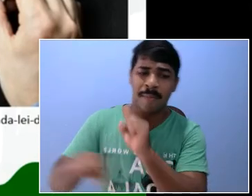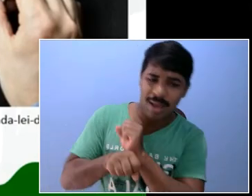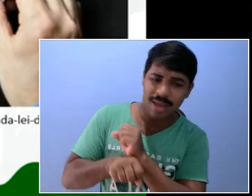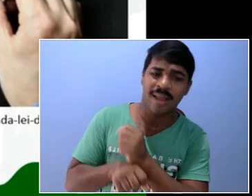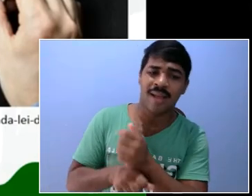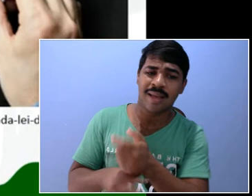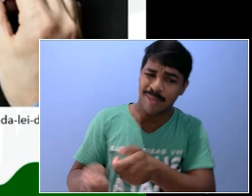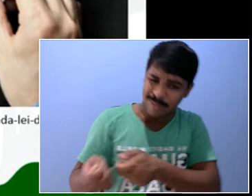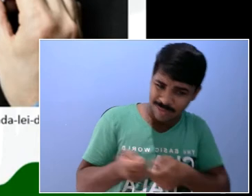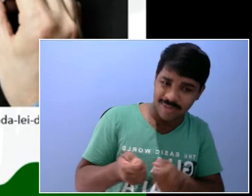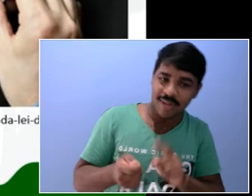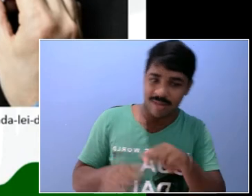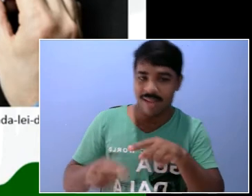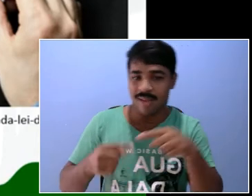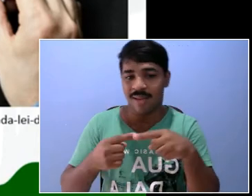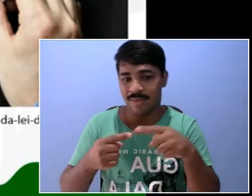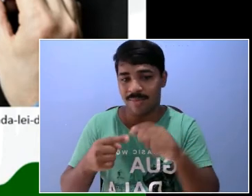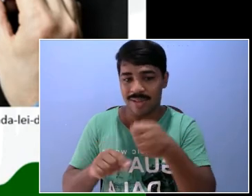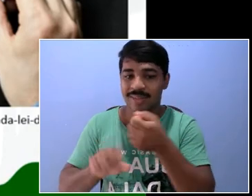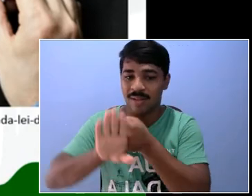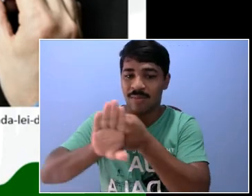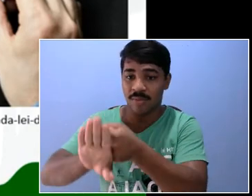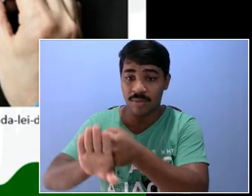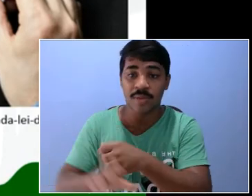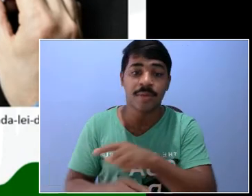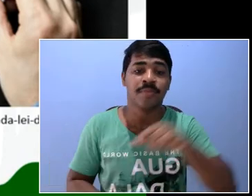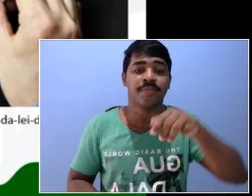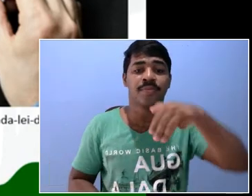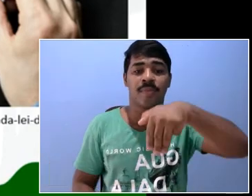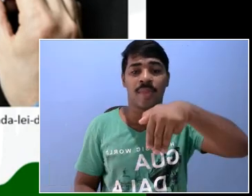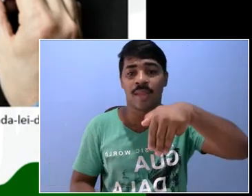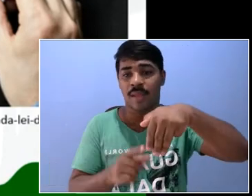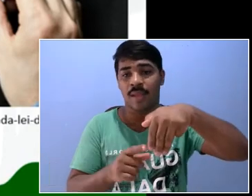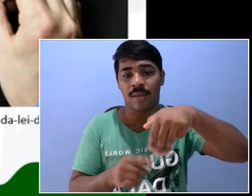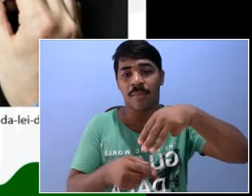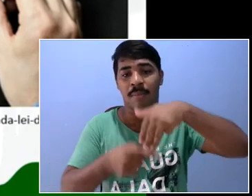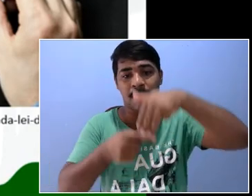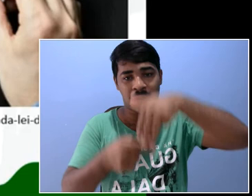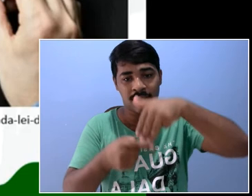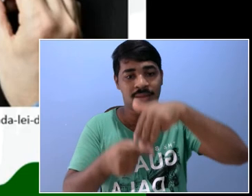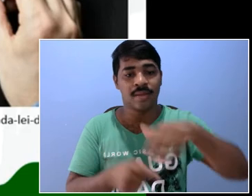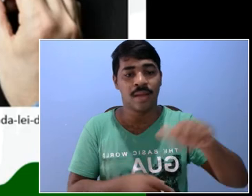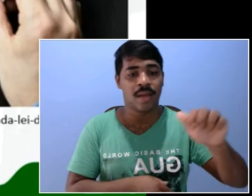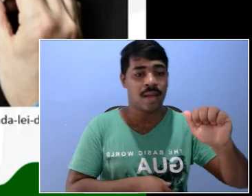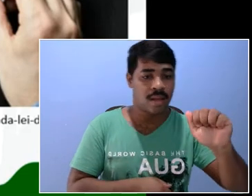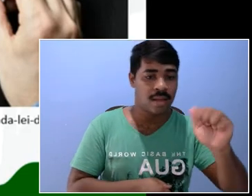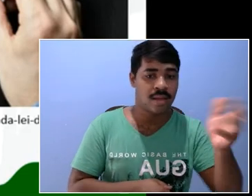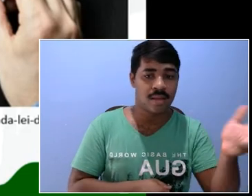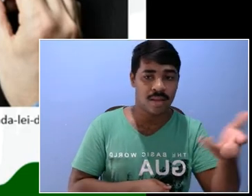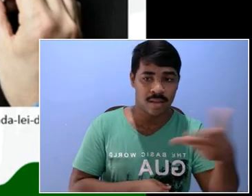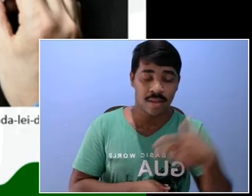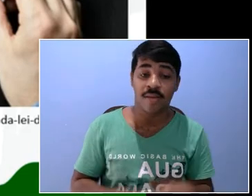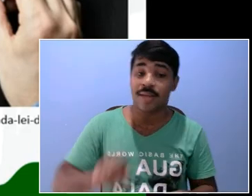e a aceleração. Aguarde bem essa fórmula bem tranquila. Eu digo que quem tem muita força é porque tem